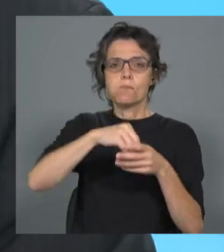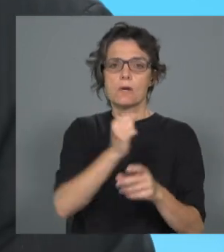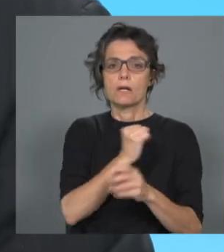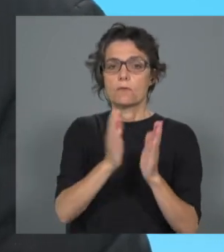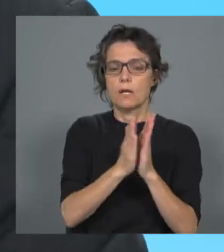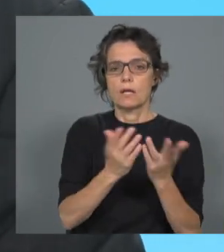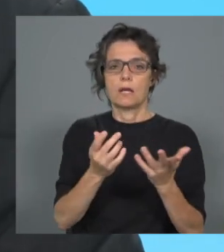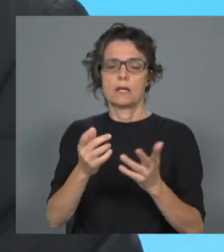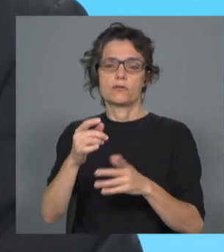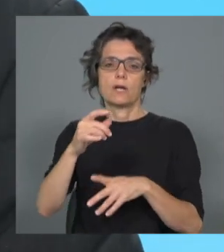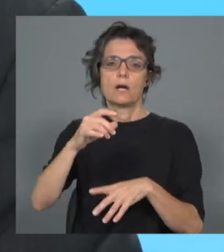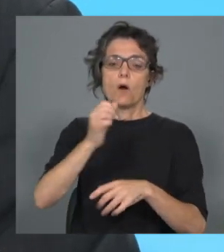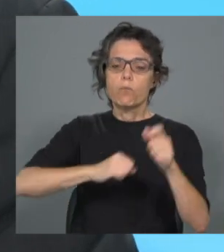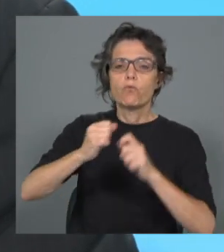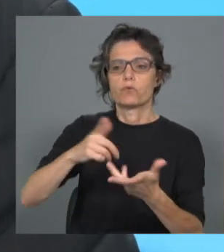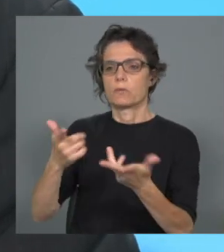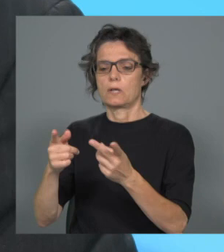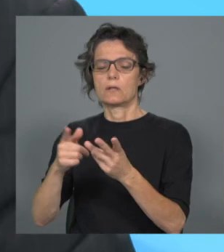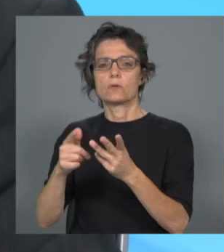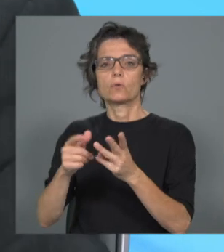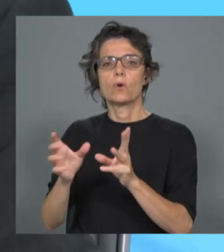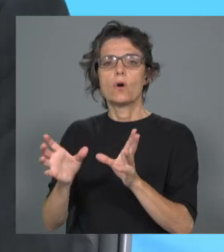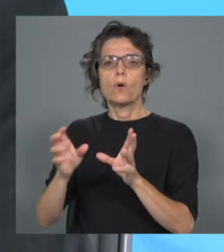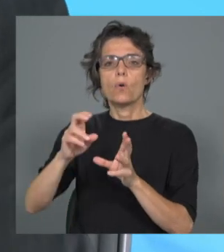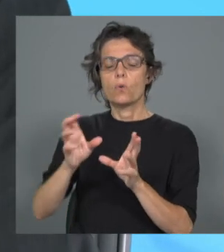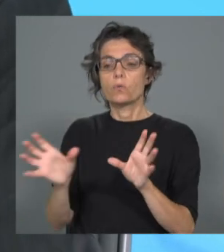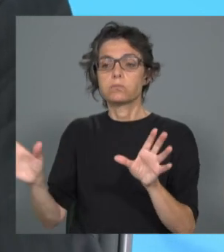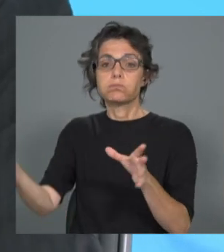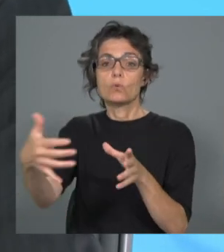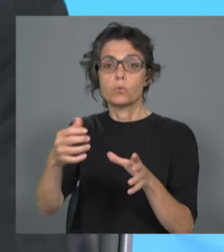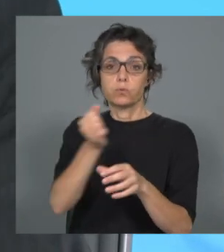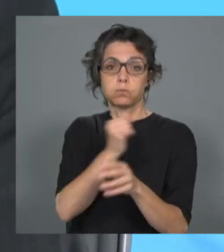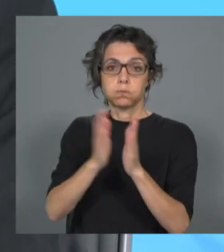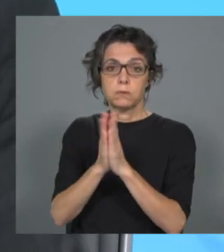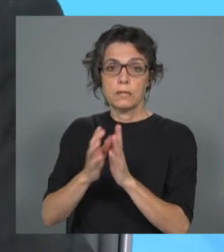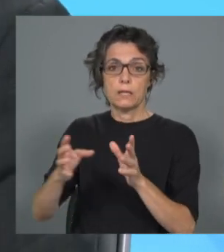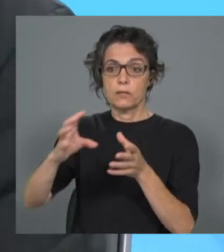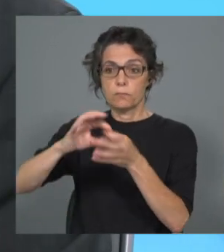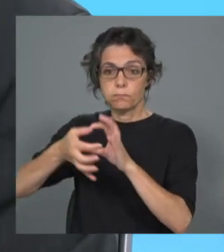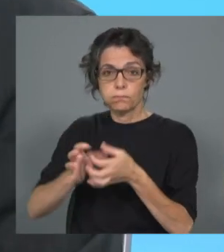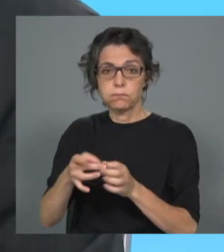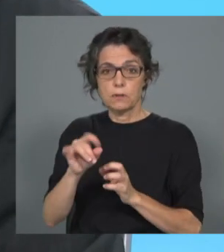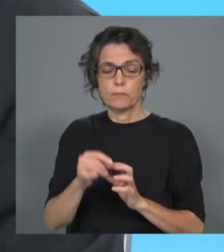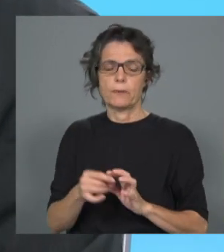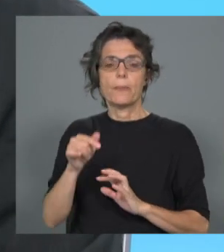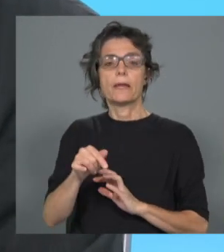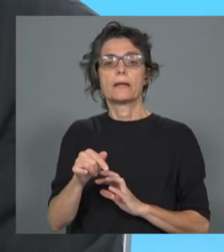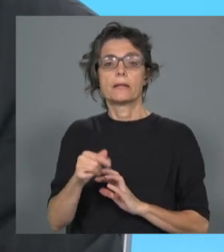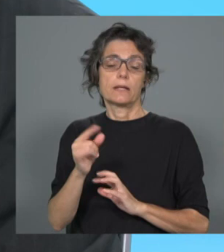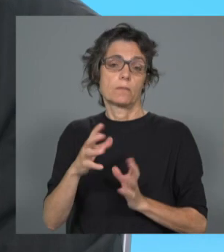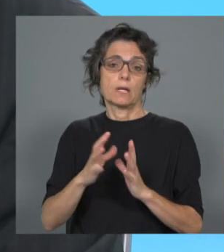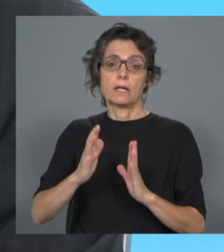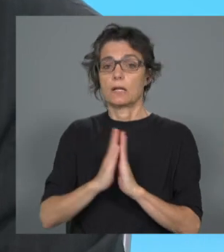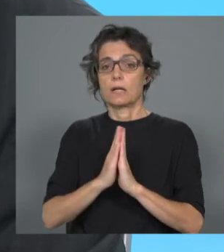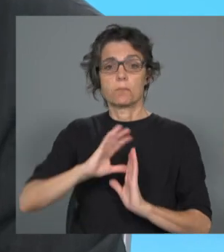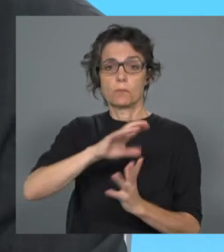dioceses, o nível da Igreja inteira, da Igreja Universal, e digamos que uma questão que pode ser colocada com toda a veemência